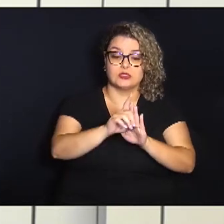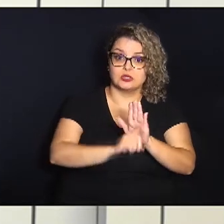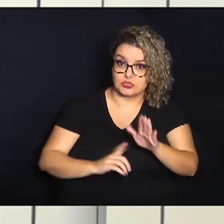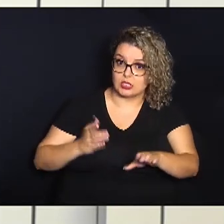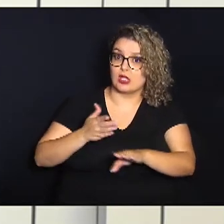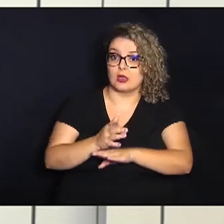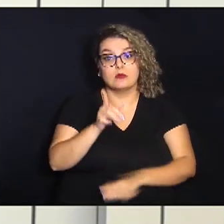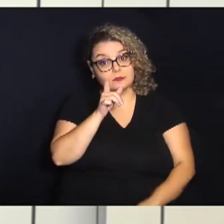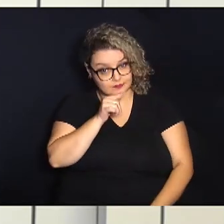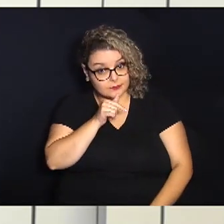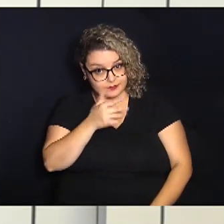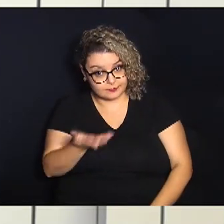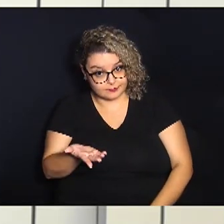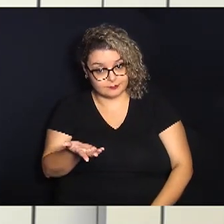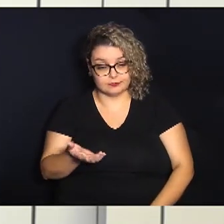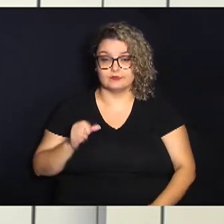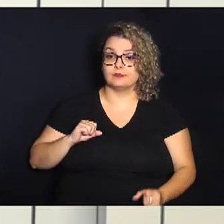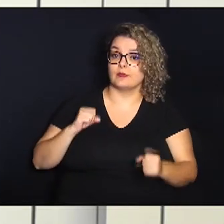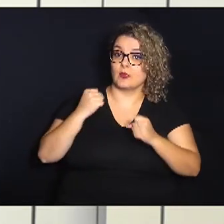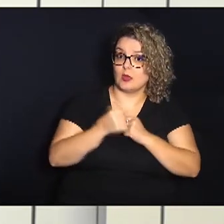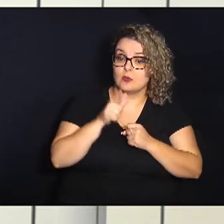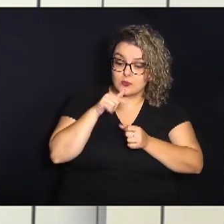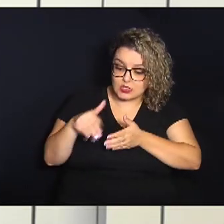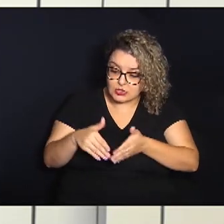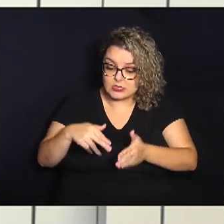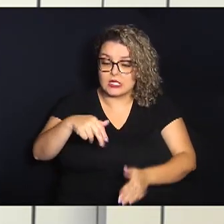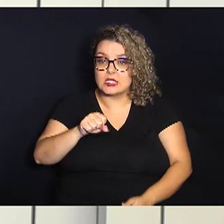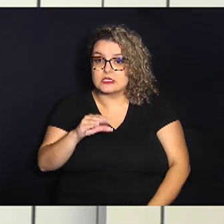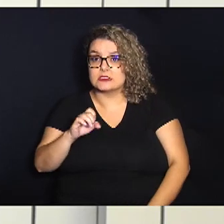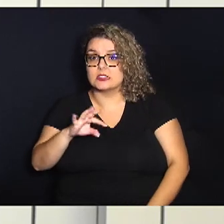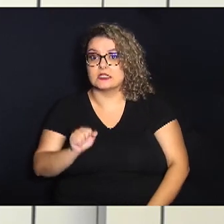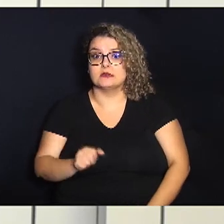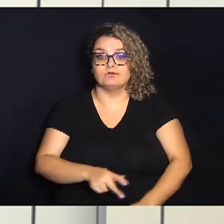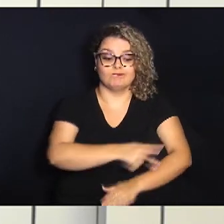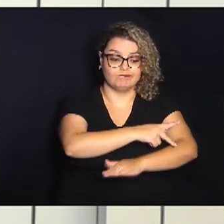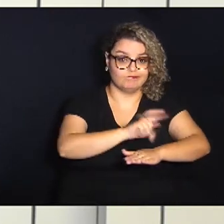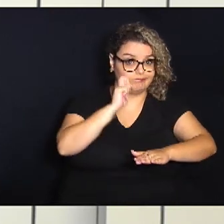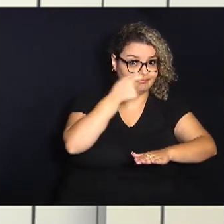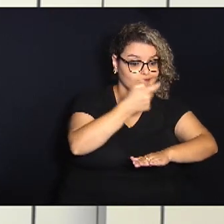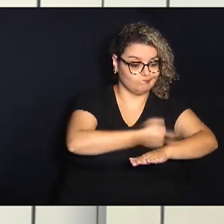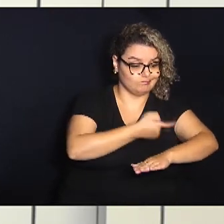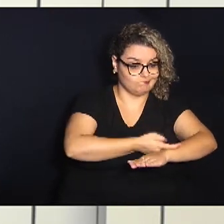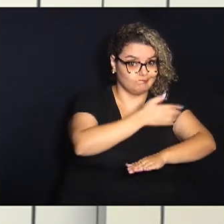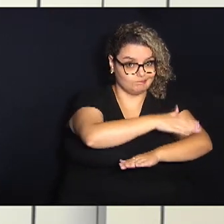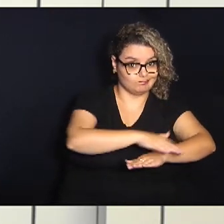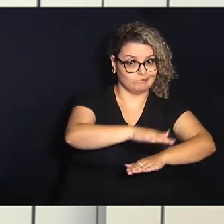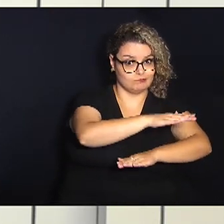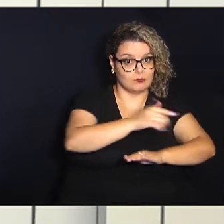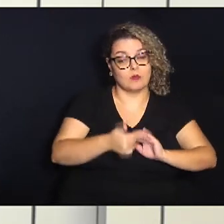acesso à água, a proteção de nascentes, a permeabilidade do solo e a demonstração de casos